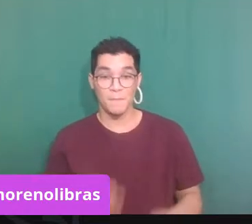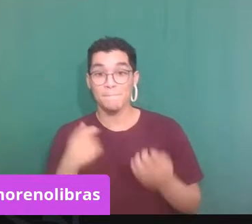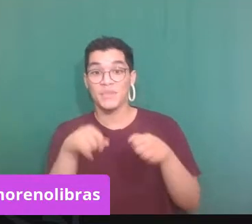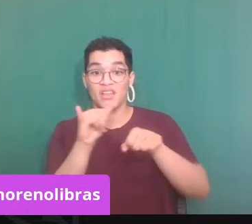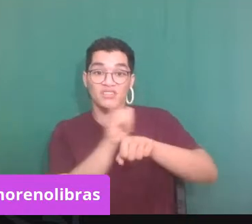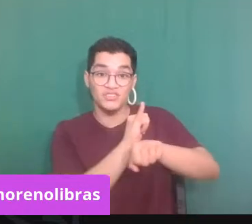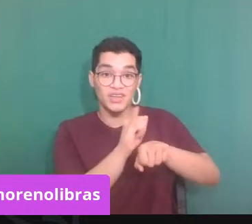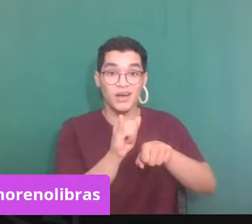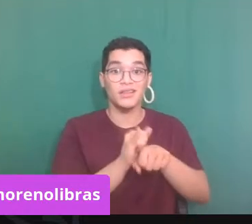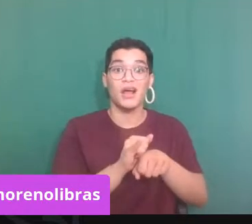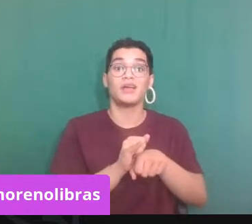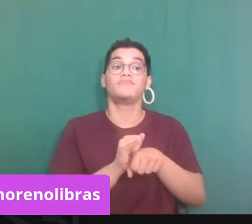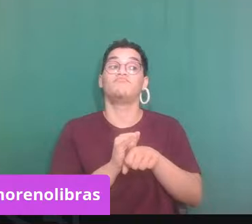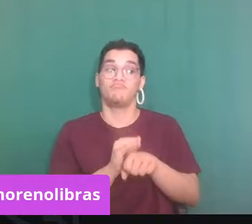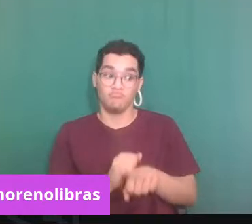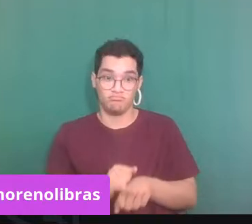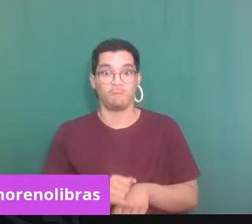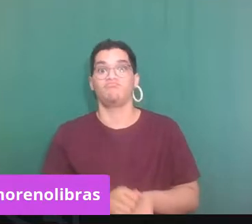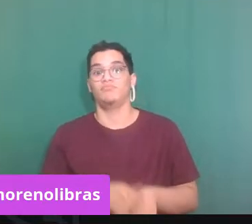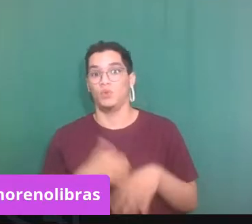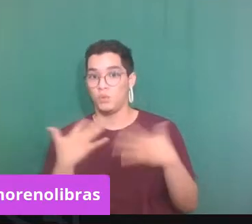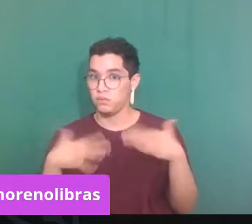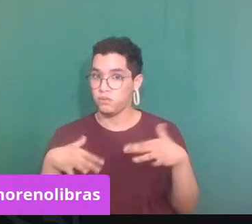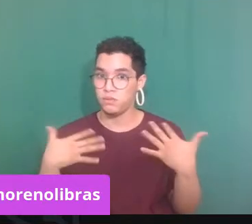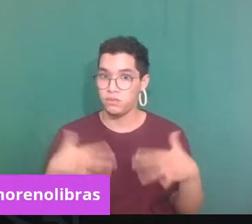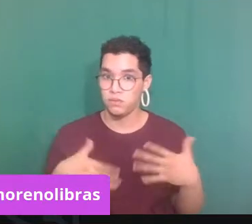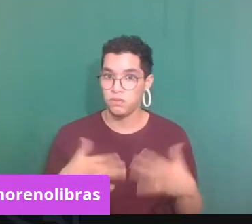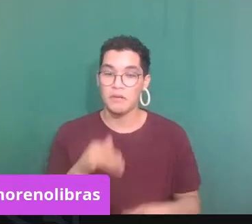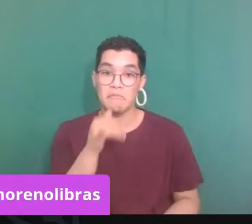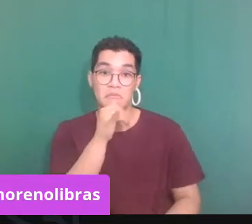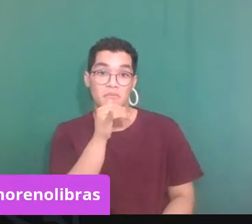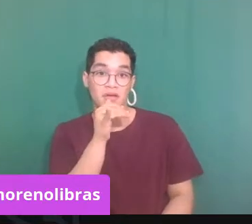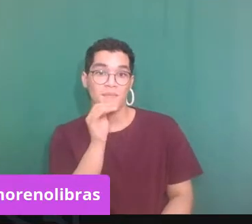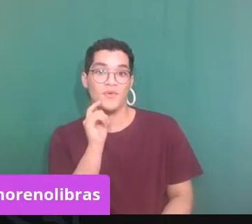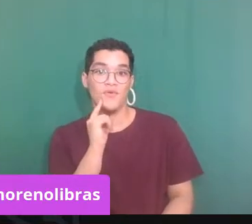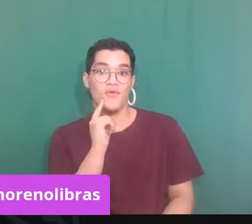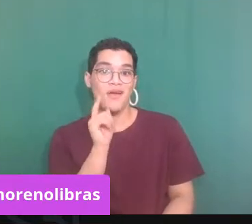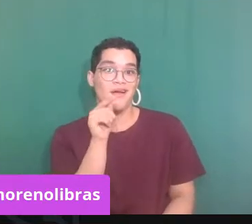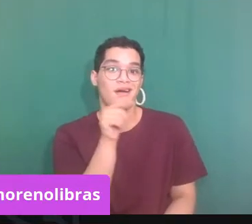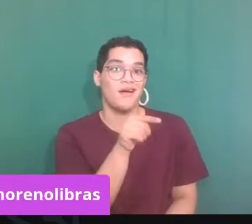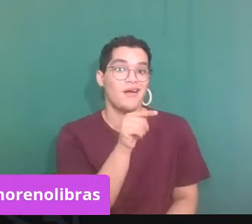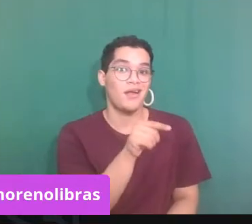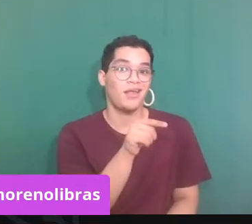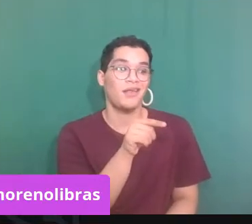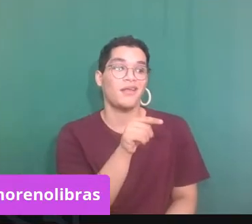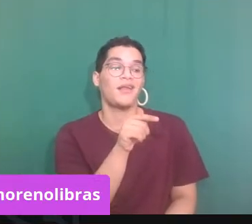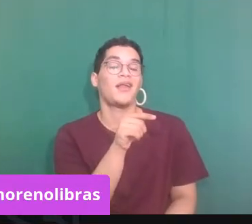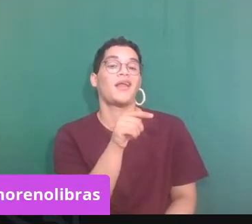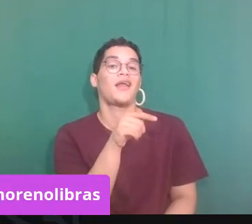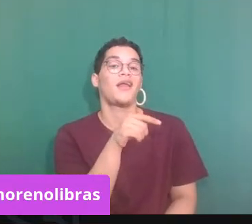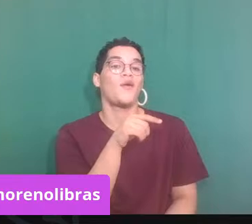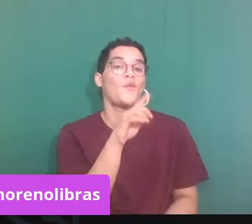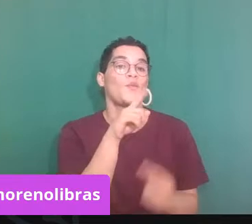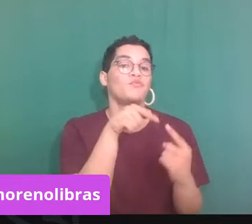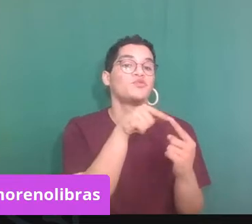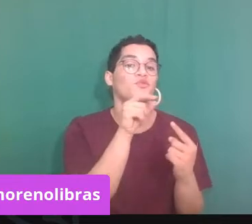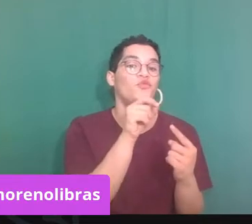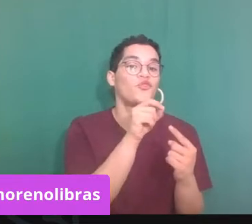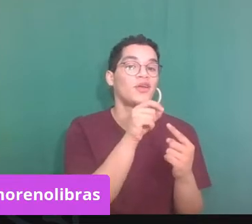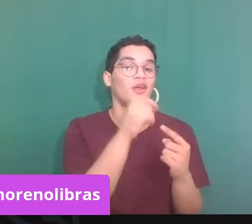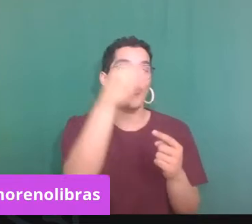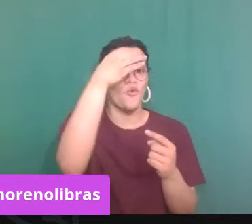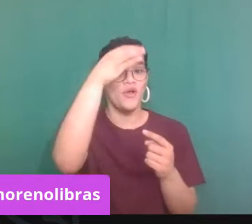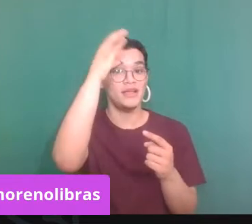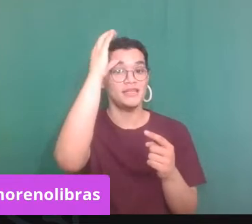de leitura, a Rosângela focalizou muito na importância do conhecimento prévio, né? E eu diria